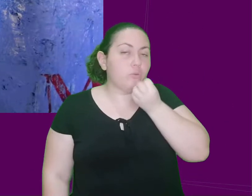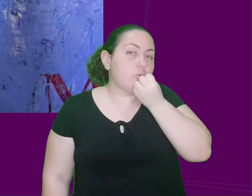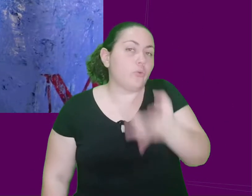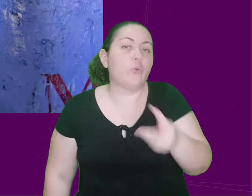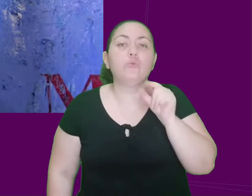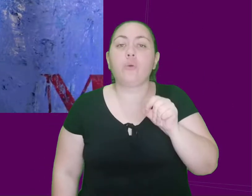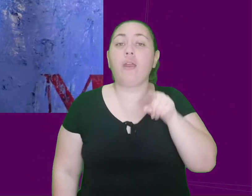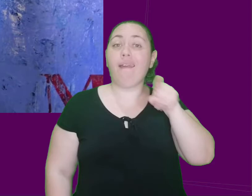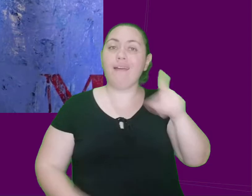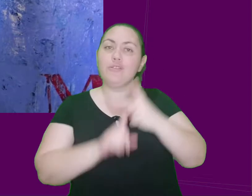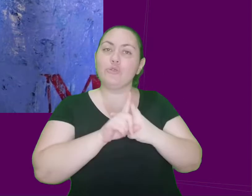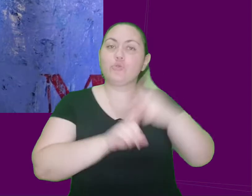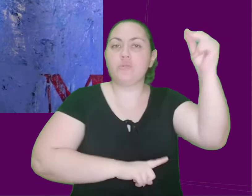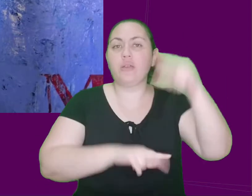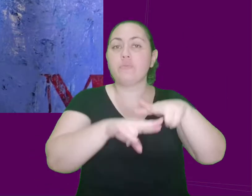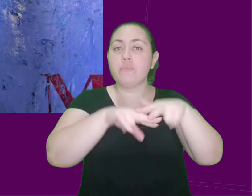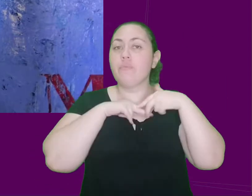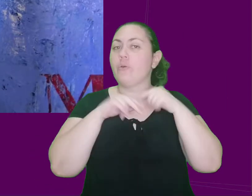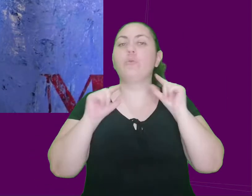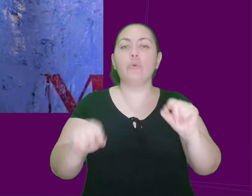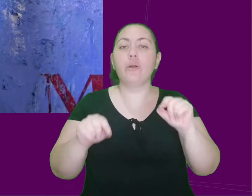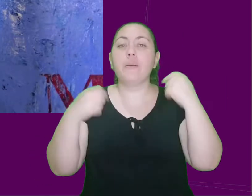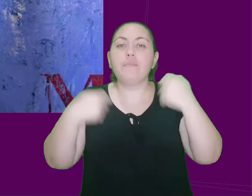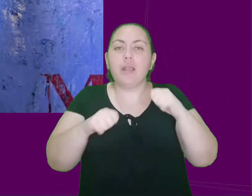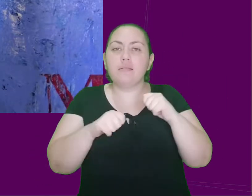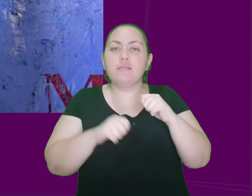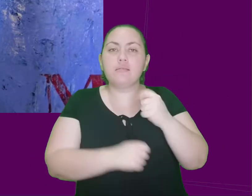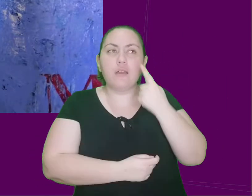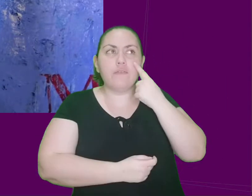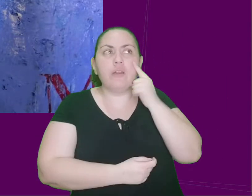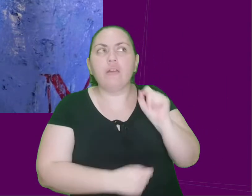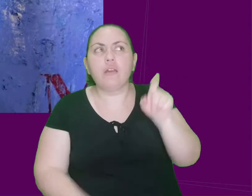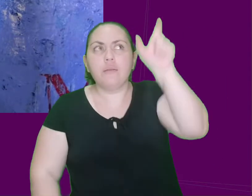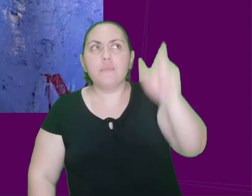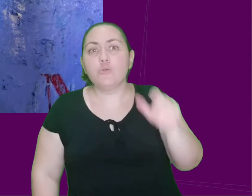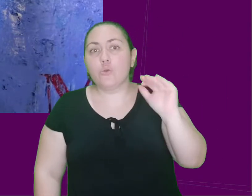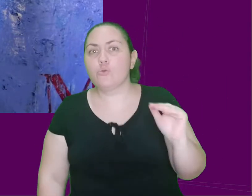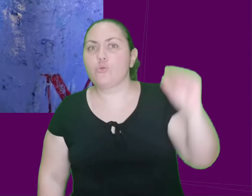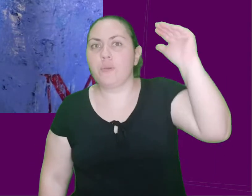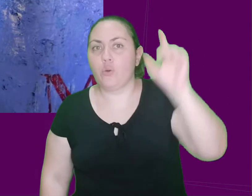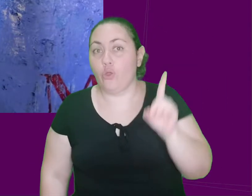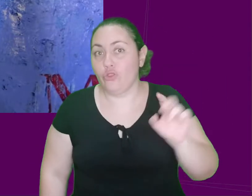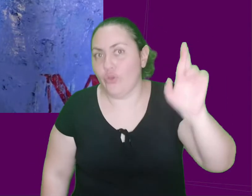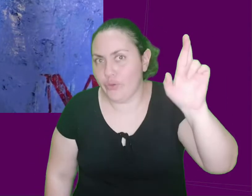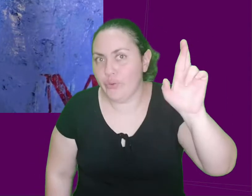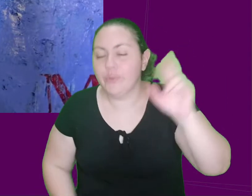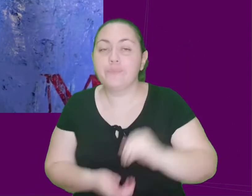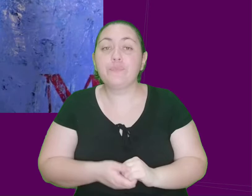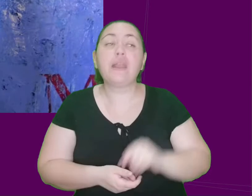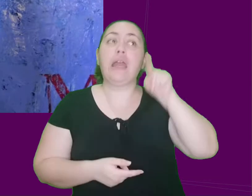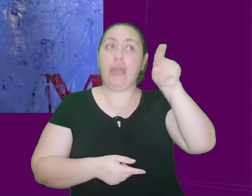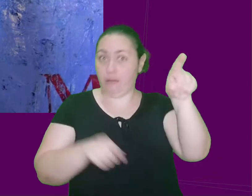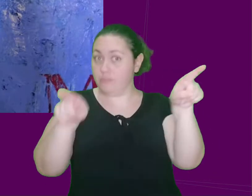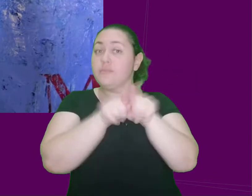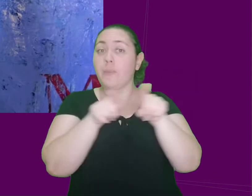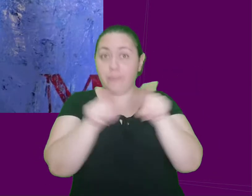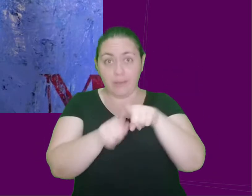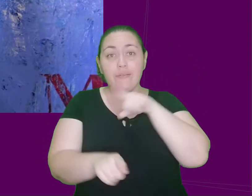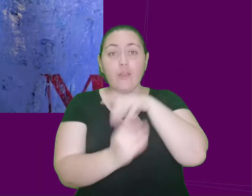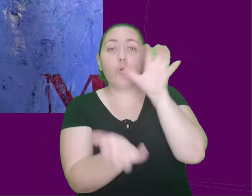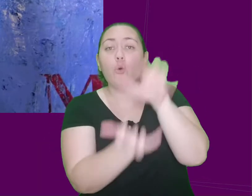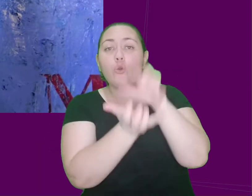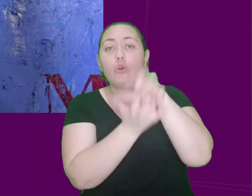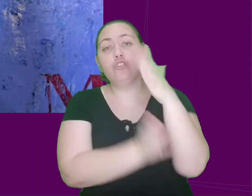narrador fala que o seu sucesso se devia à identificação do seu superior, o doutor. Esse homem também carregava